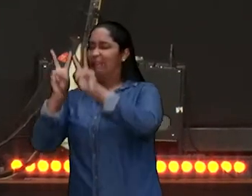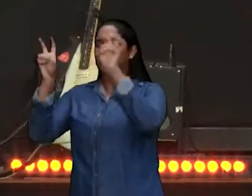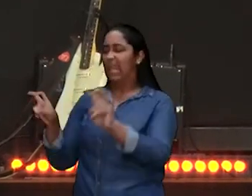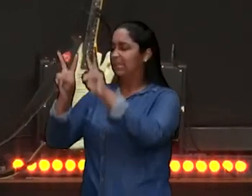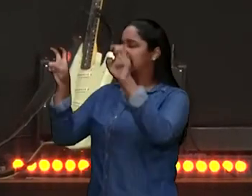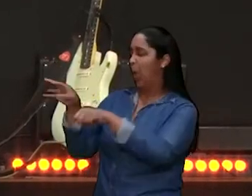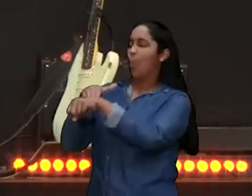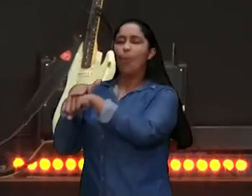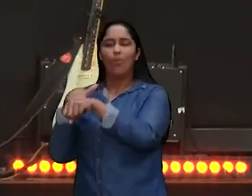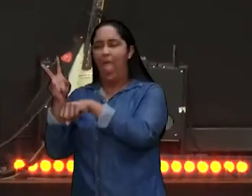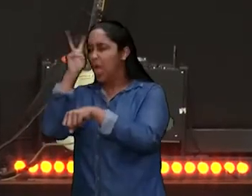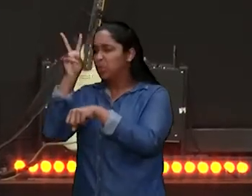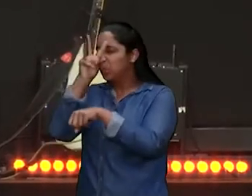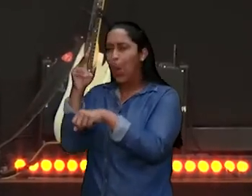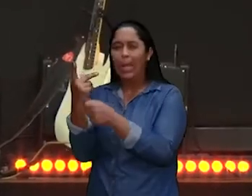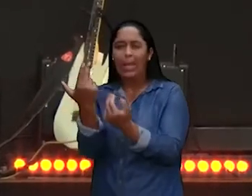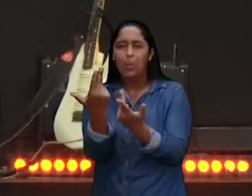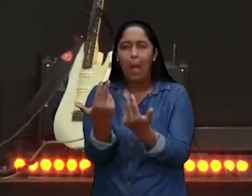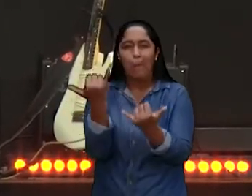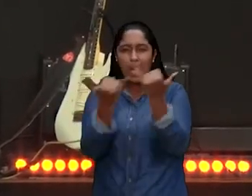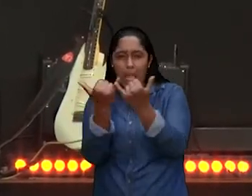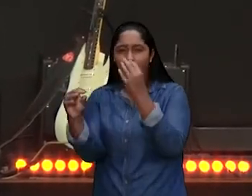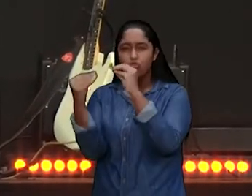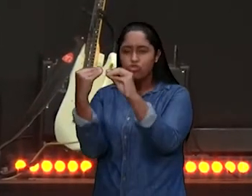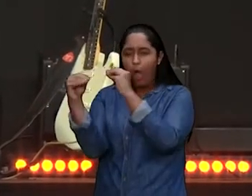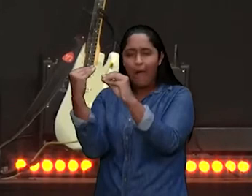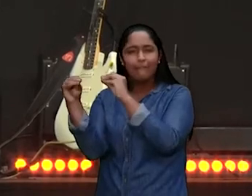e você começa a gostar da novelinha que ela conta